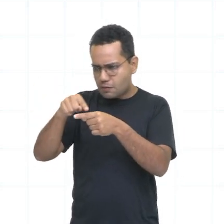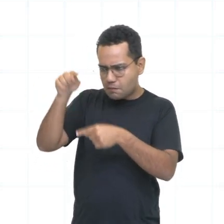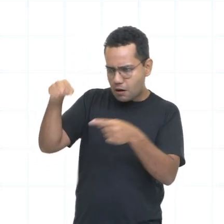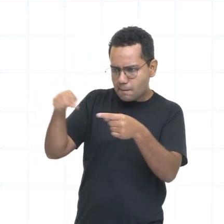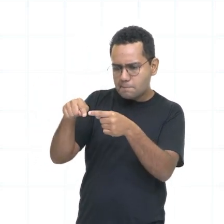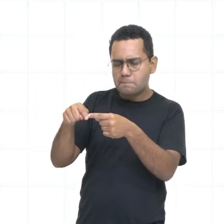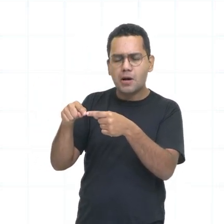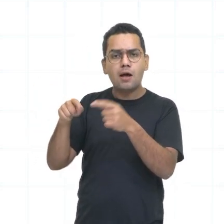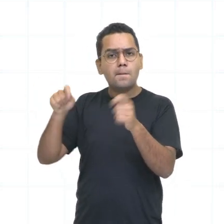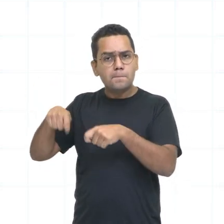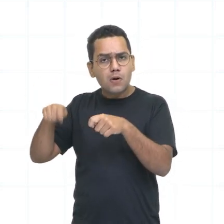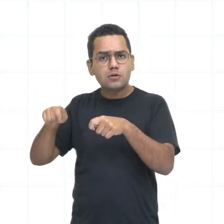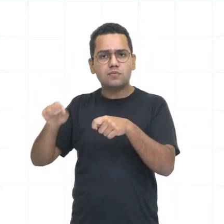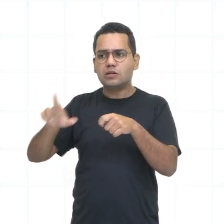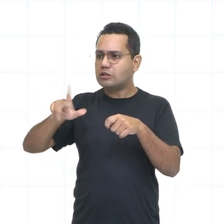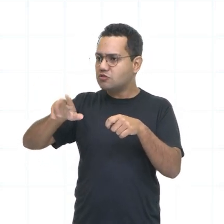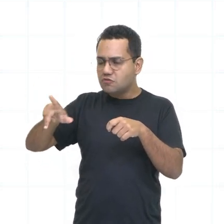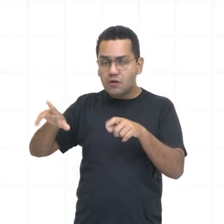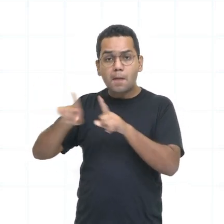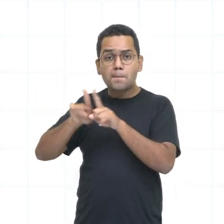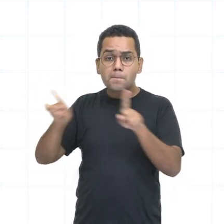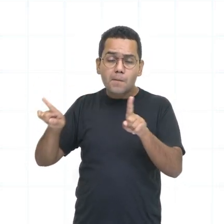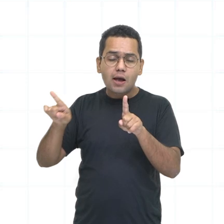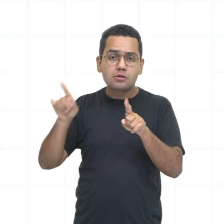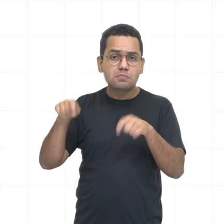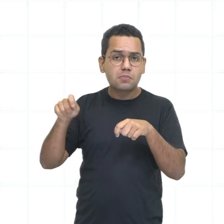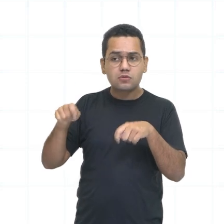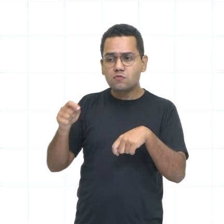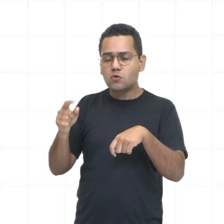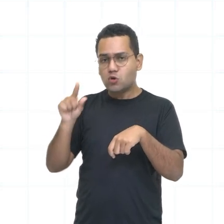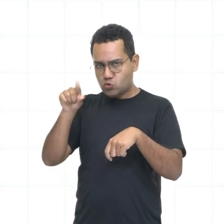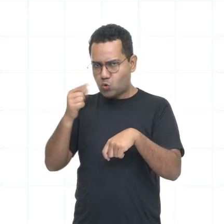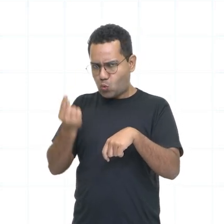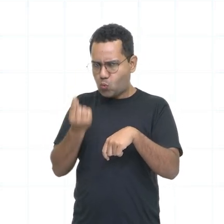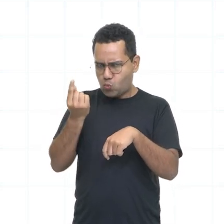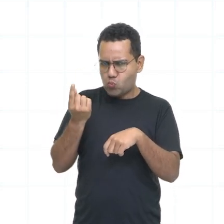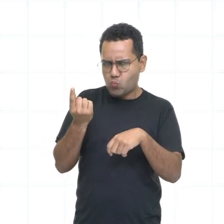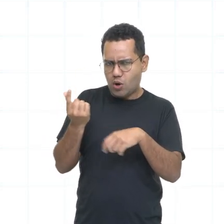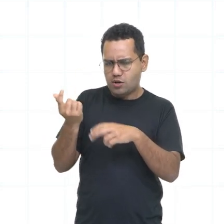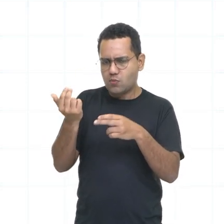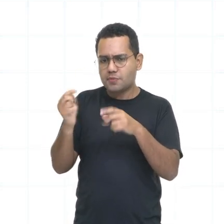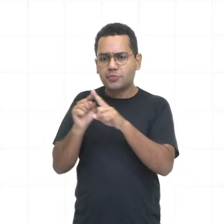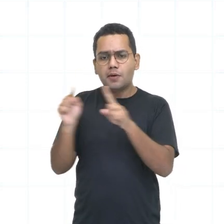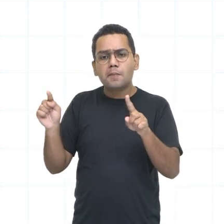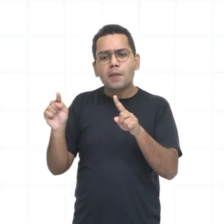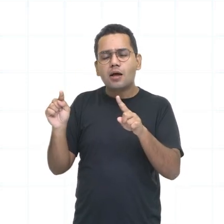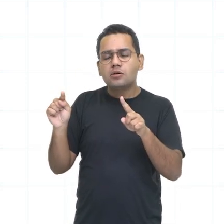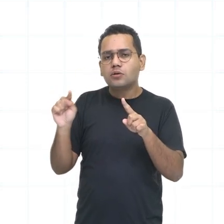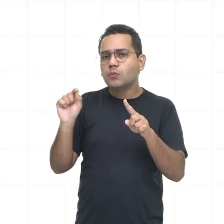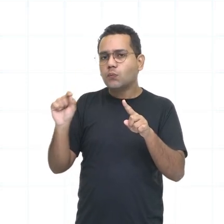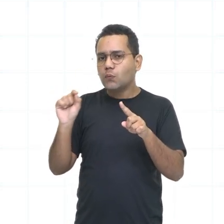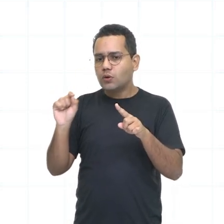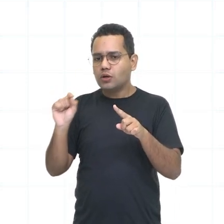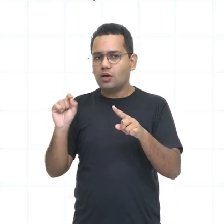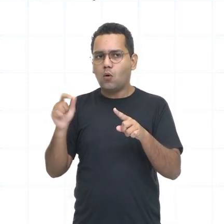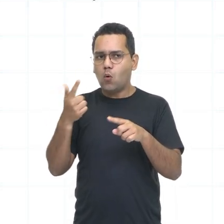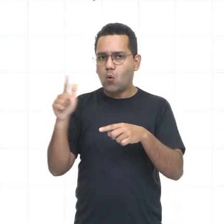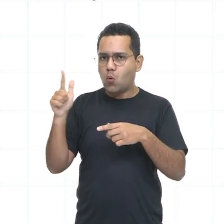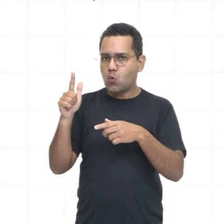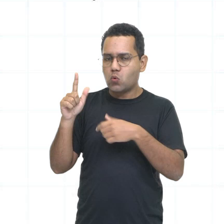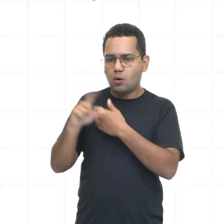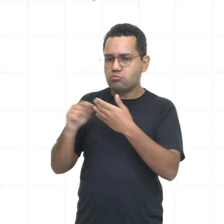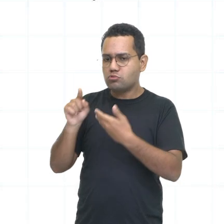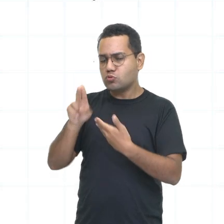contornos nítidos, diferente dos impressionistas que não usavam contornos em suas obras. Temos uma